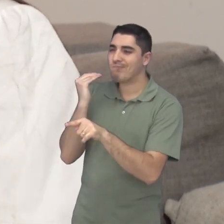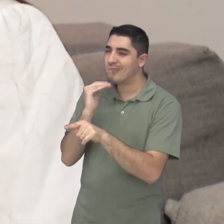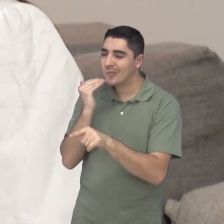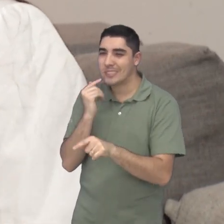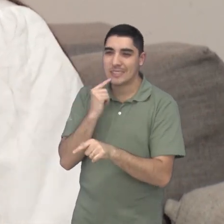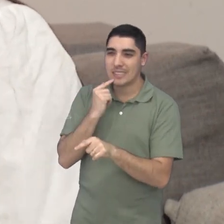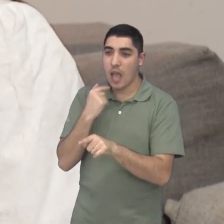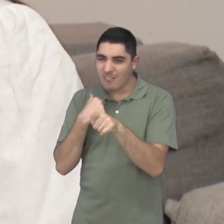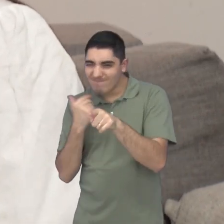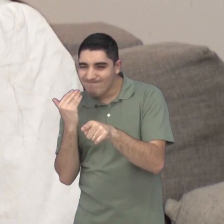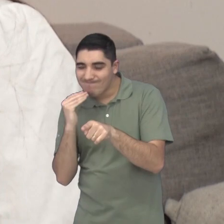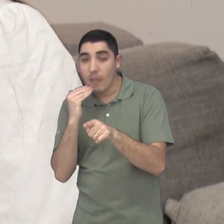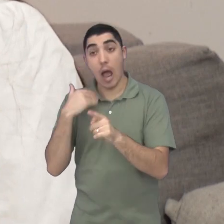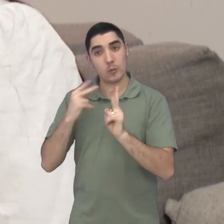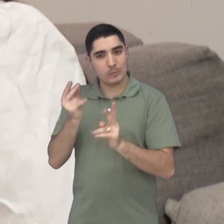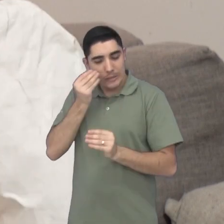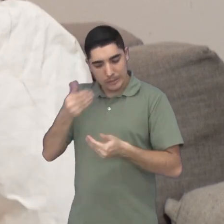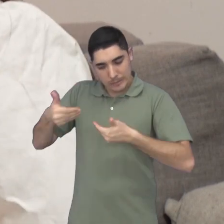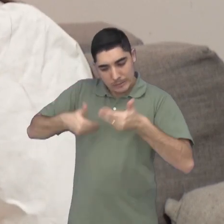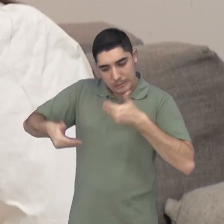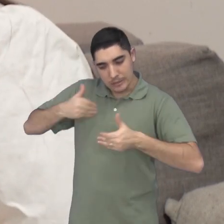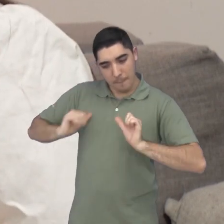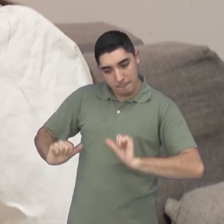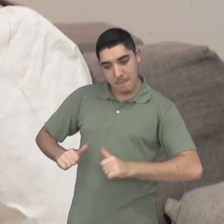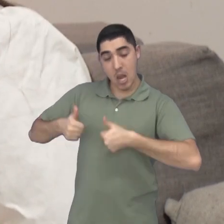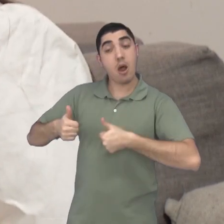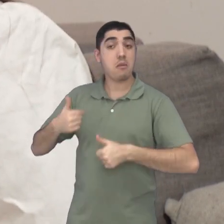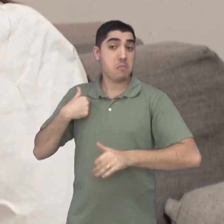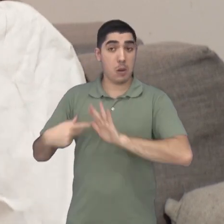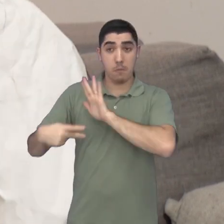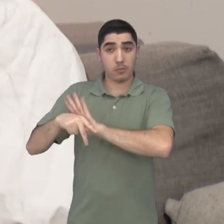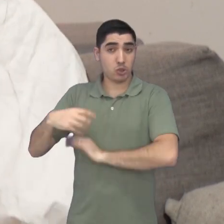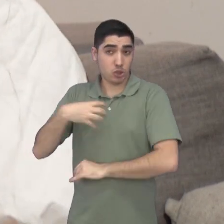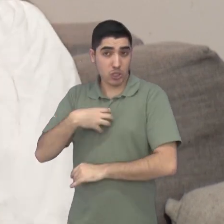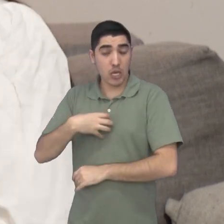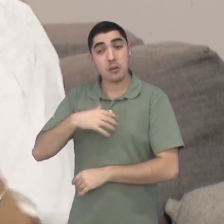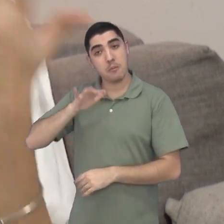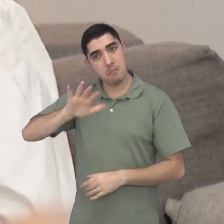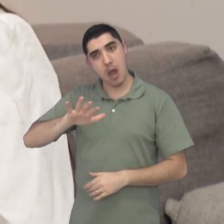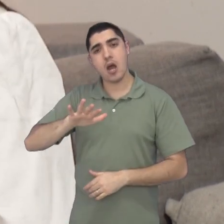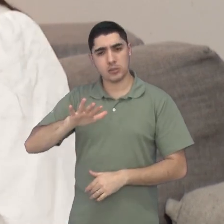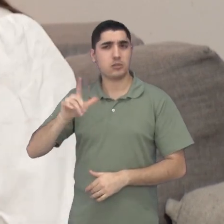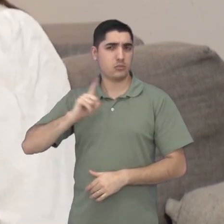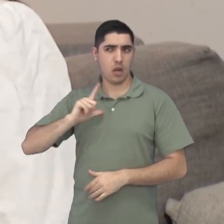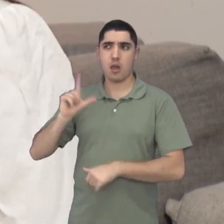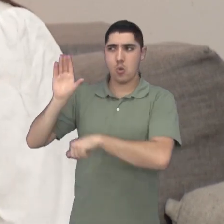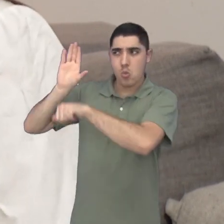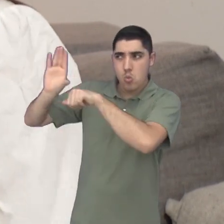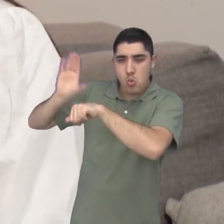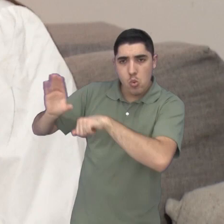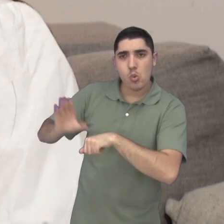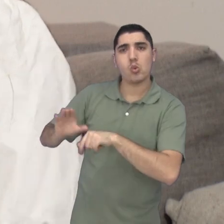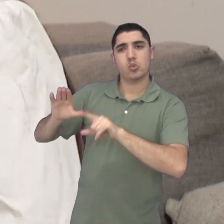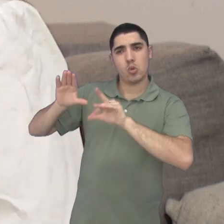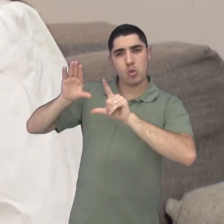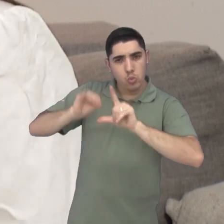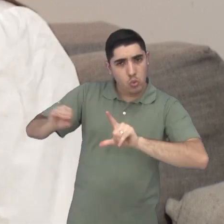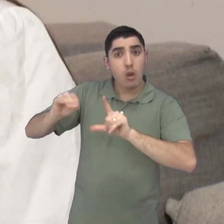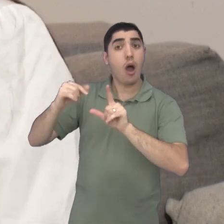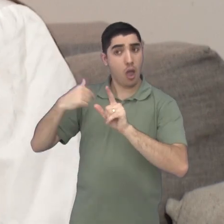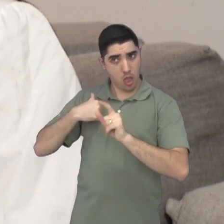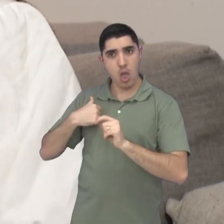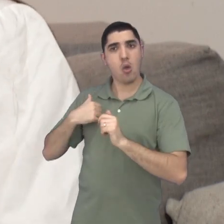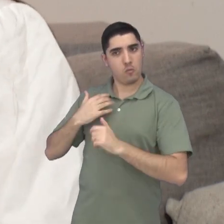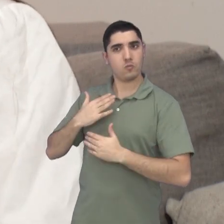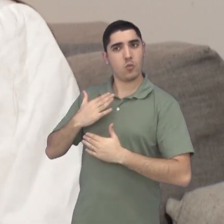nisso. Então eu acho que é parte de mim mesmo também, mas eu posso também fazer, tem vários cursos de dublagem, então eu posso